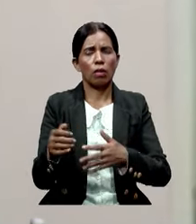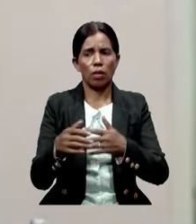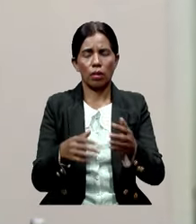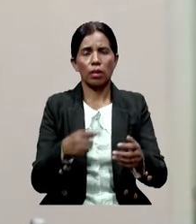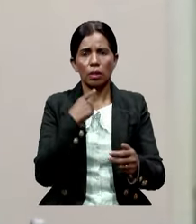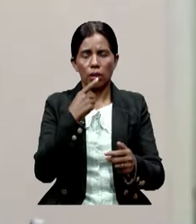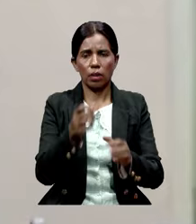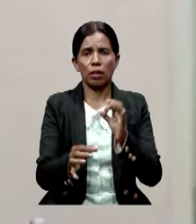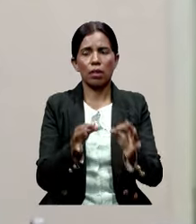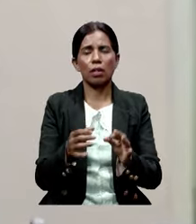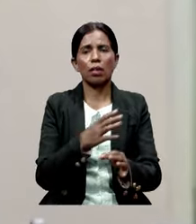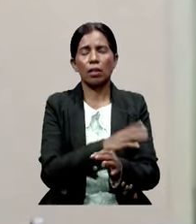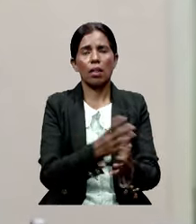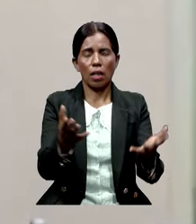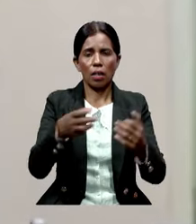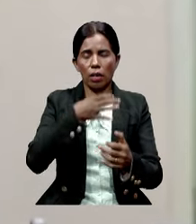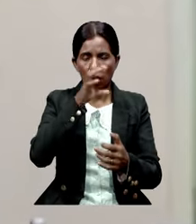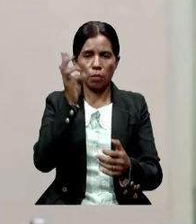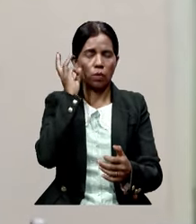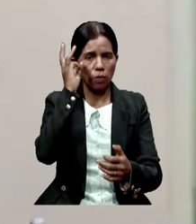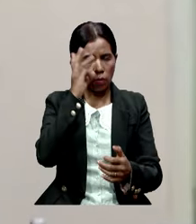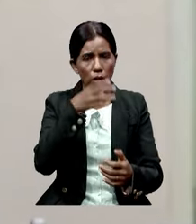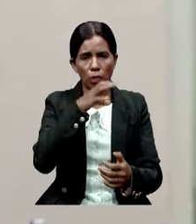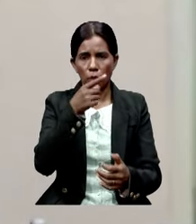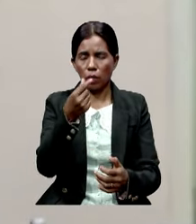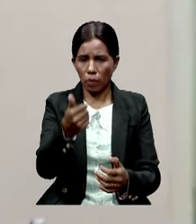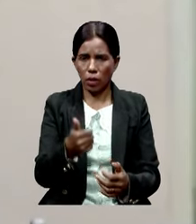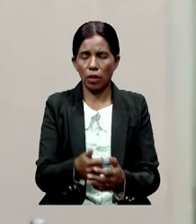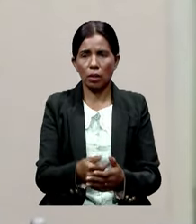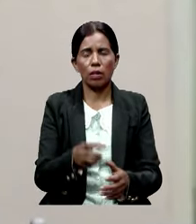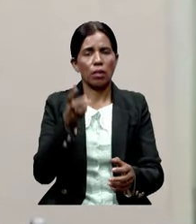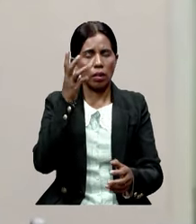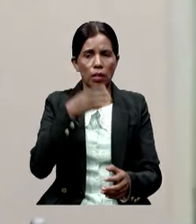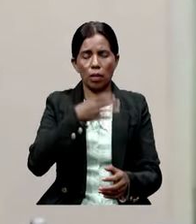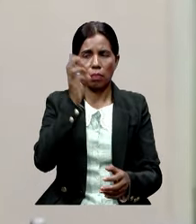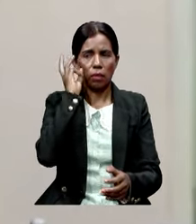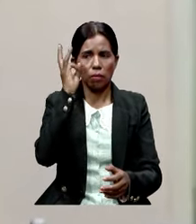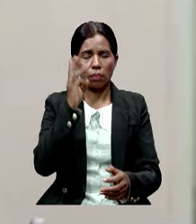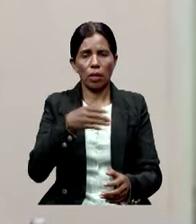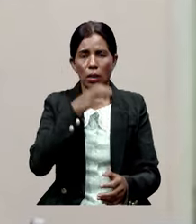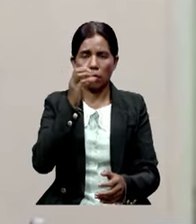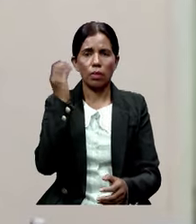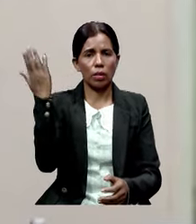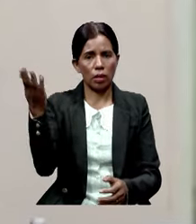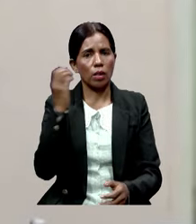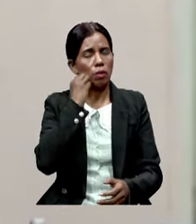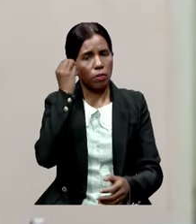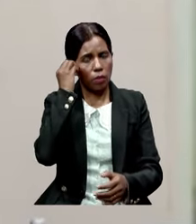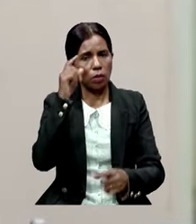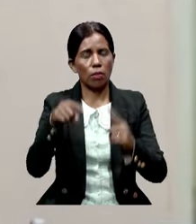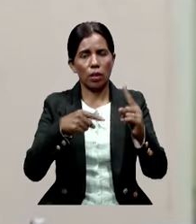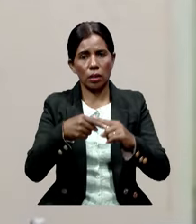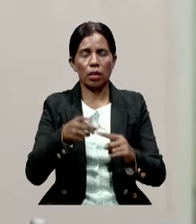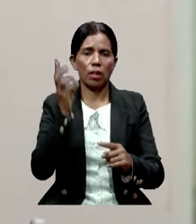deixam catar a cara que muito a cara que é musucat, se deixam catar lá no carro, muito diagliu que é uma, para tu nem vai ir lá no